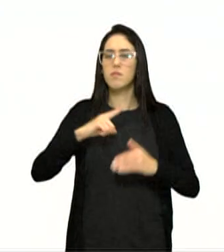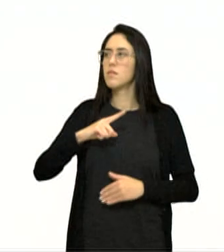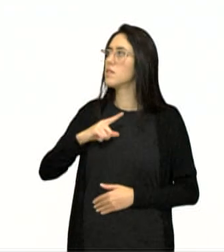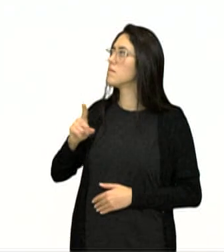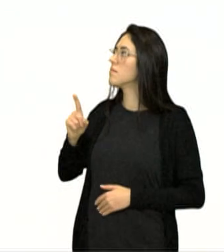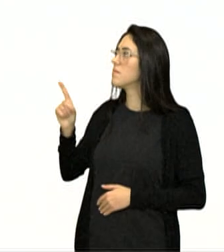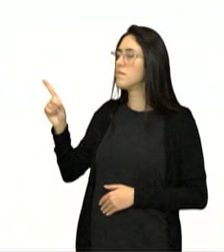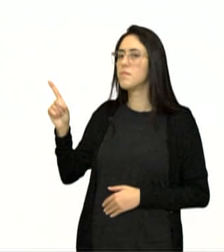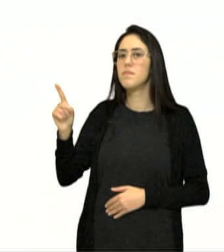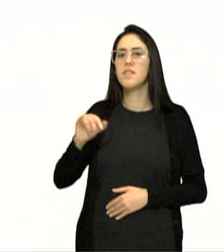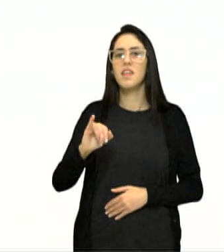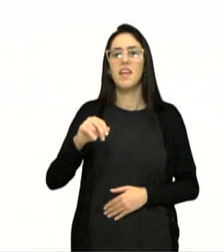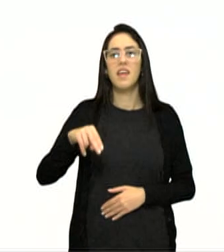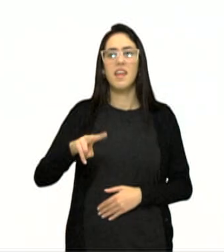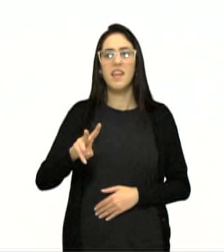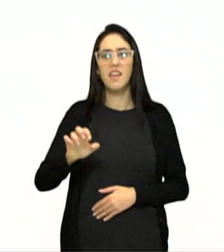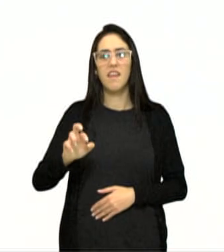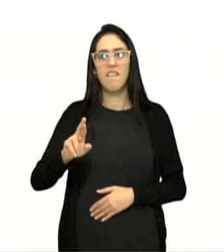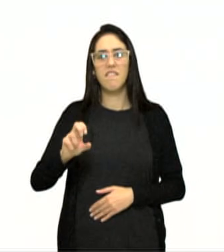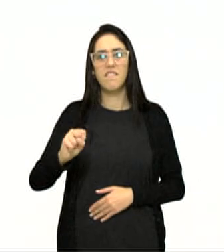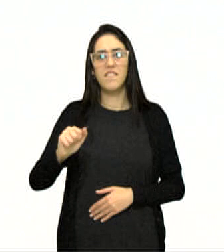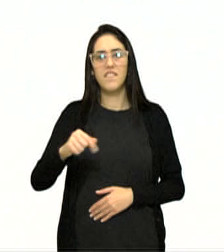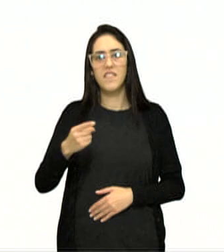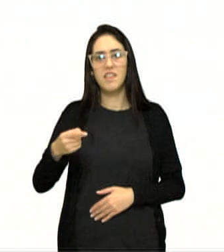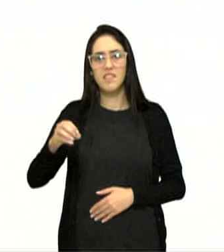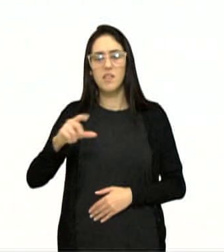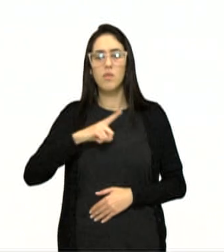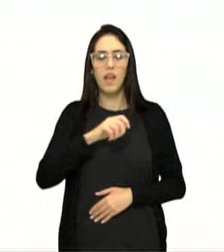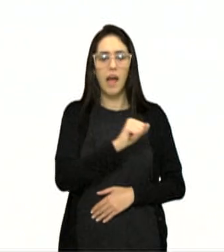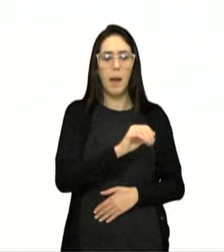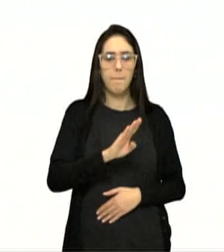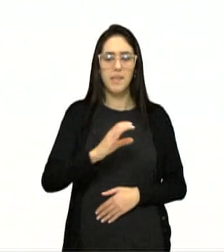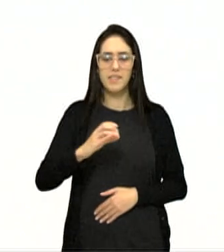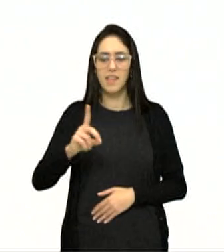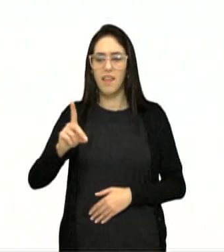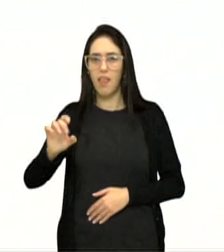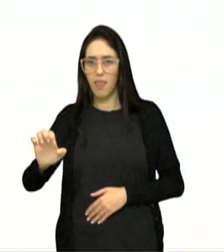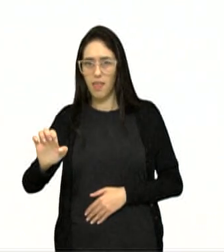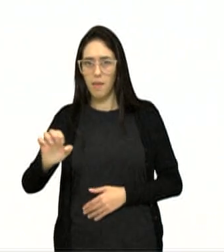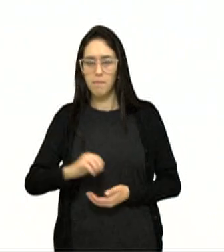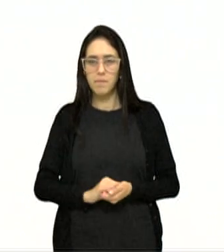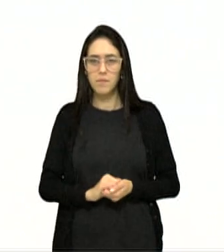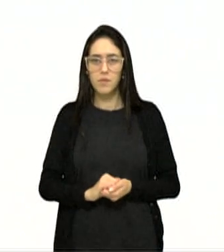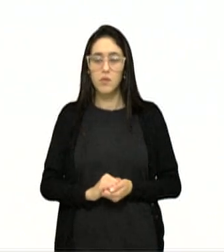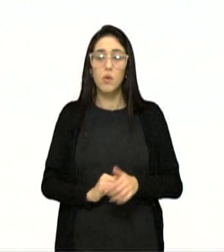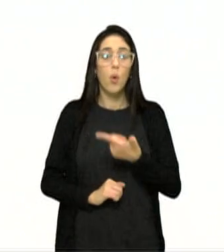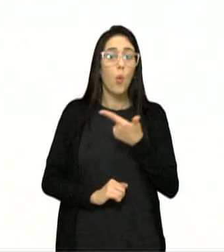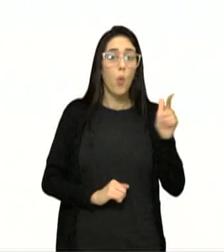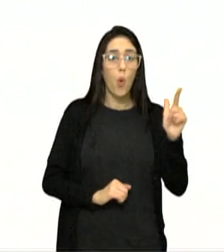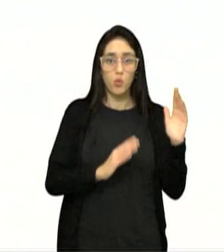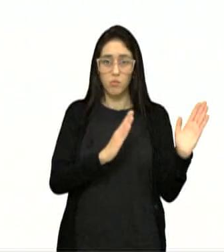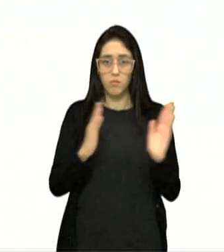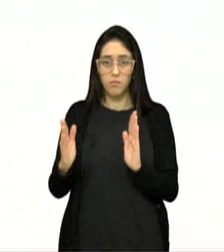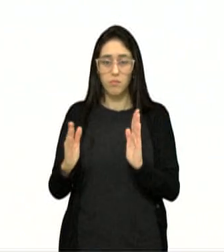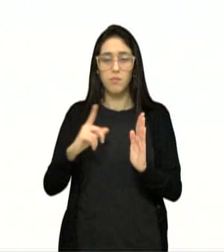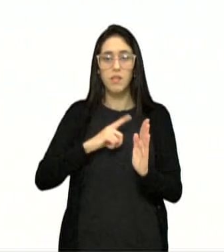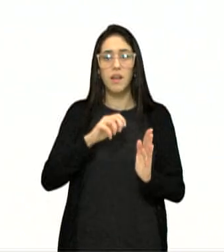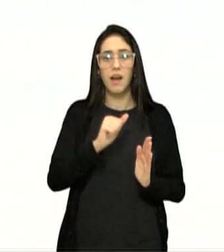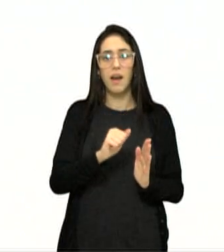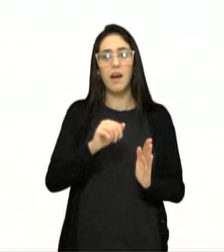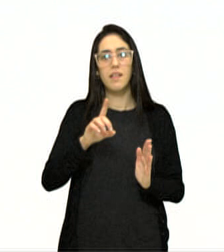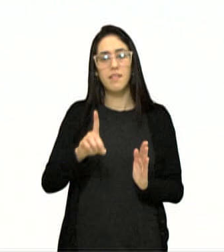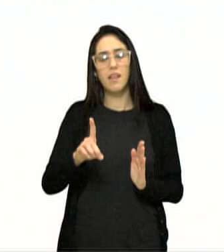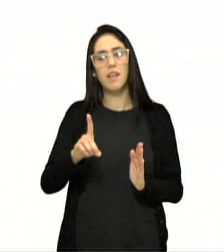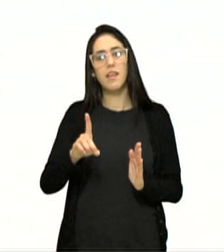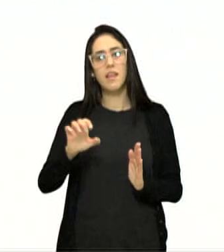inversão. Por exemplo, nós temos aqui ó, A, B, C, D e E, desse lado do cromossomo aqui. E aqui, essa inversão, A, D, C,